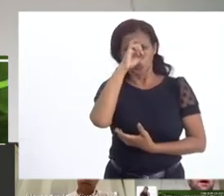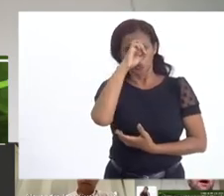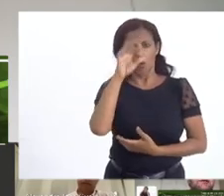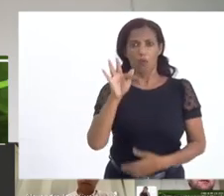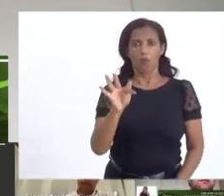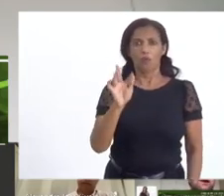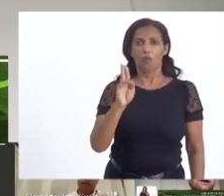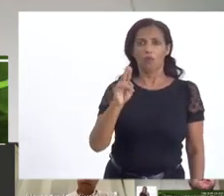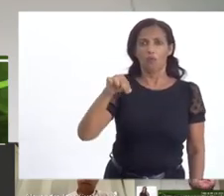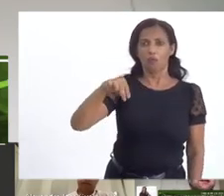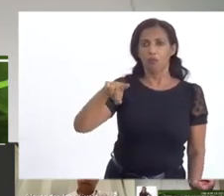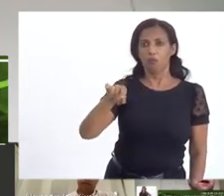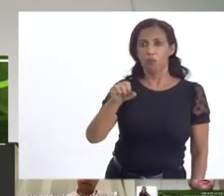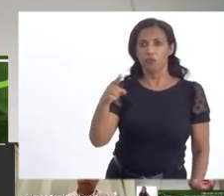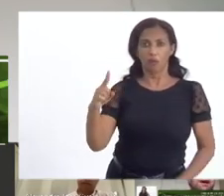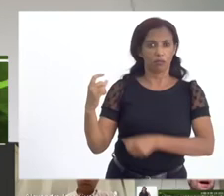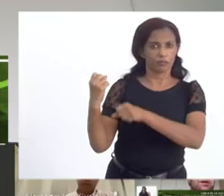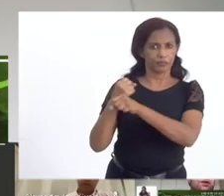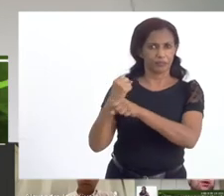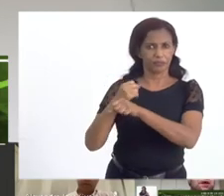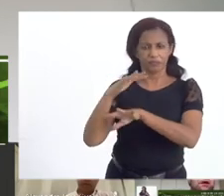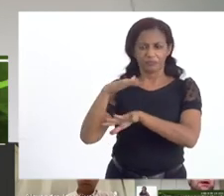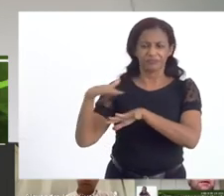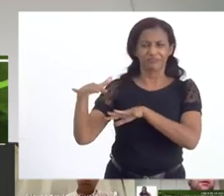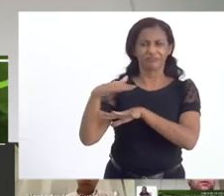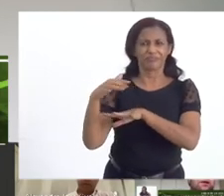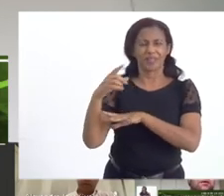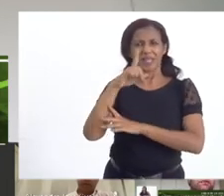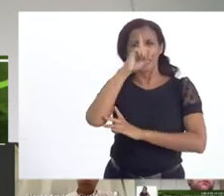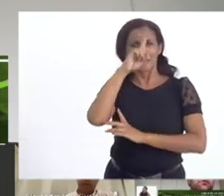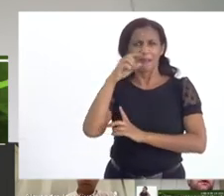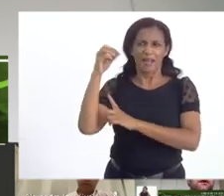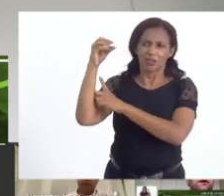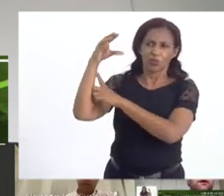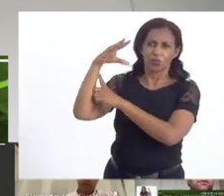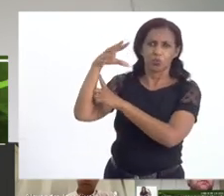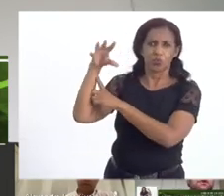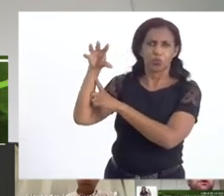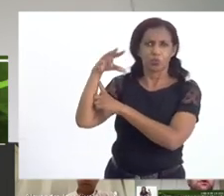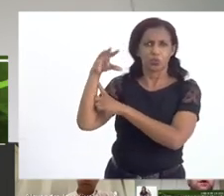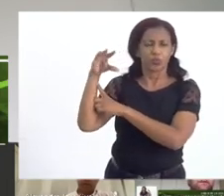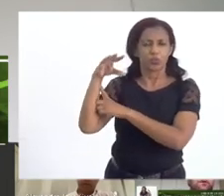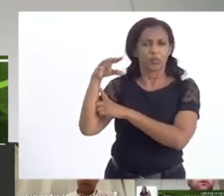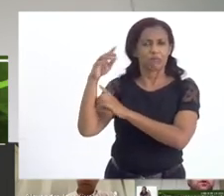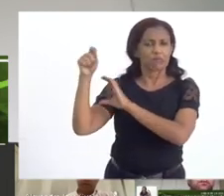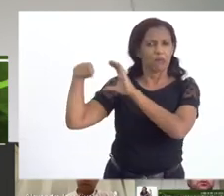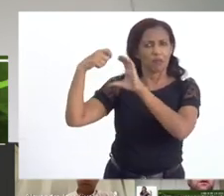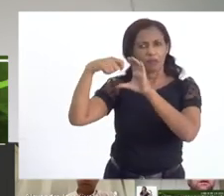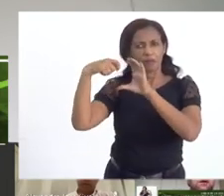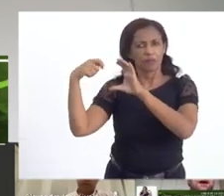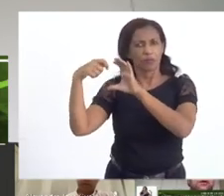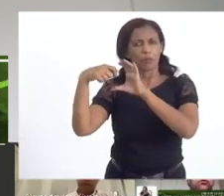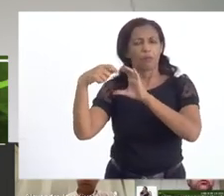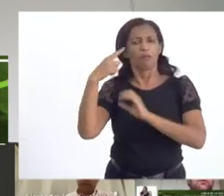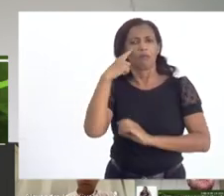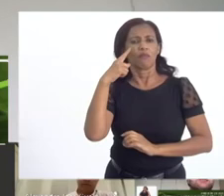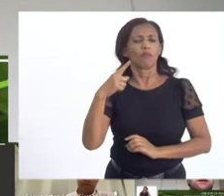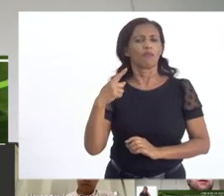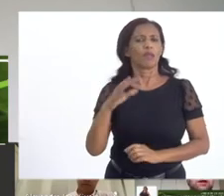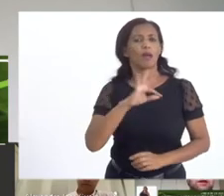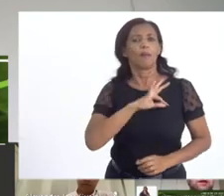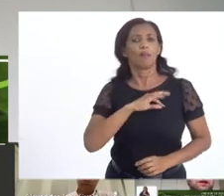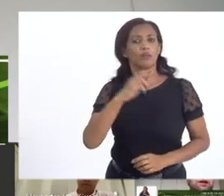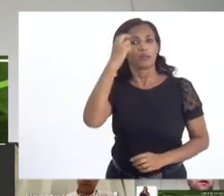reforma. Ali vai ser uma grande central de imagens dessas vias que vão poder permitir com que a polícia atue com